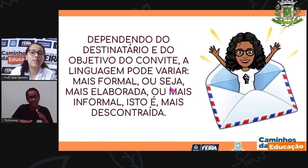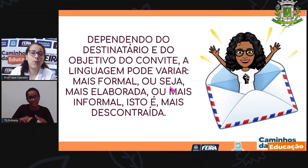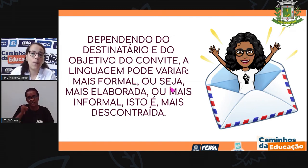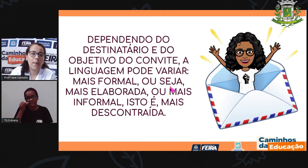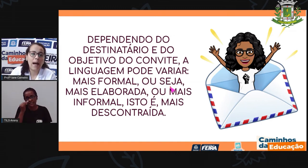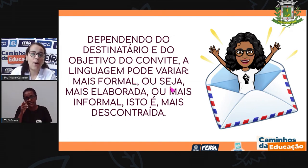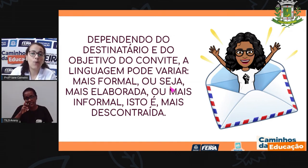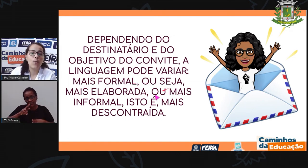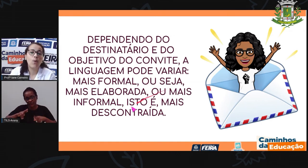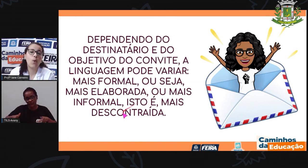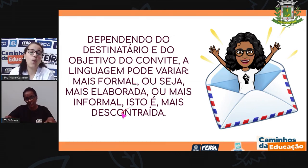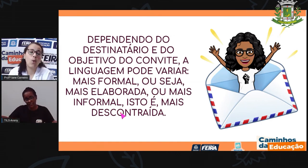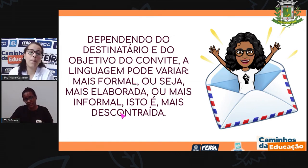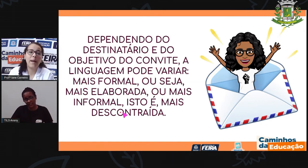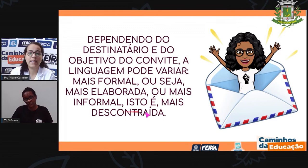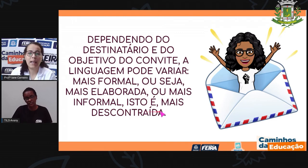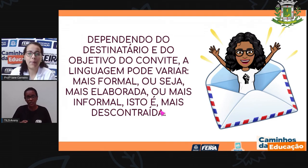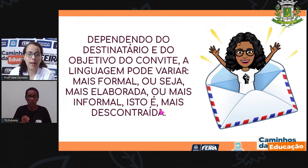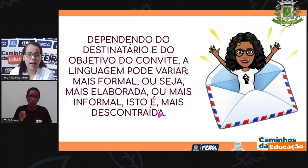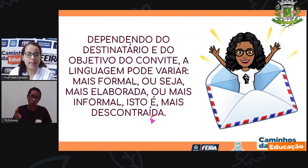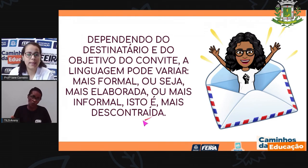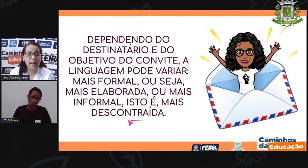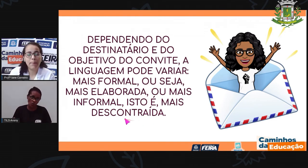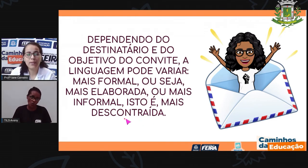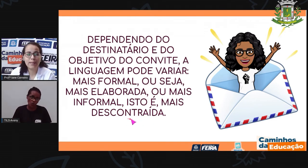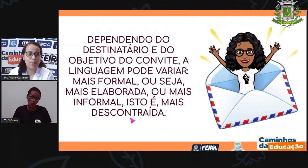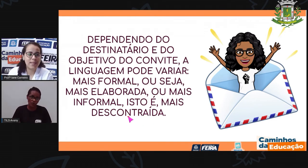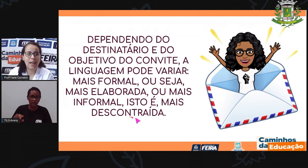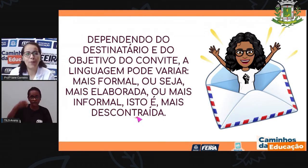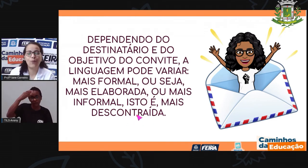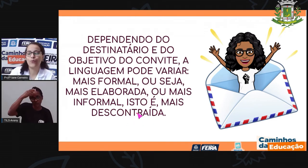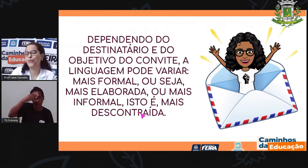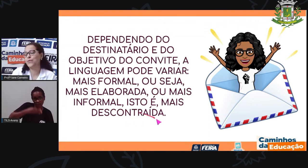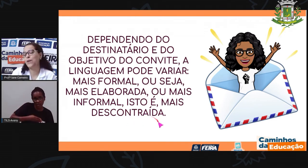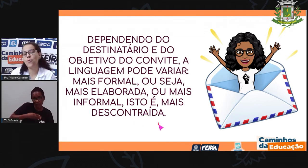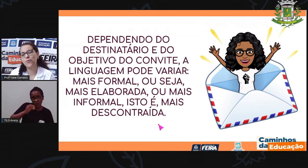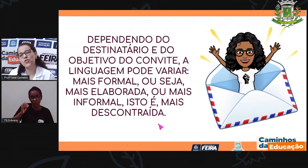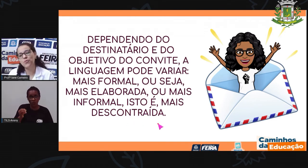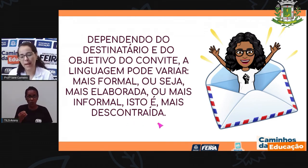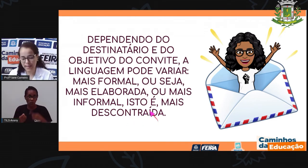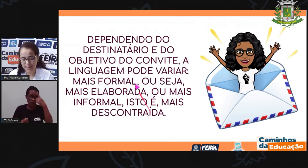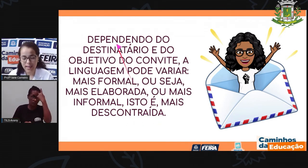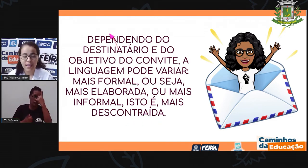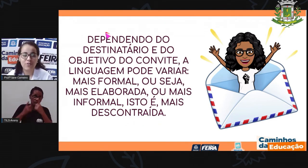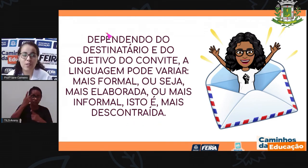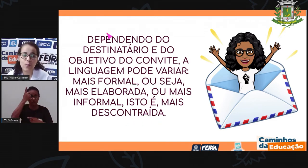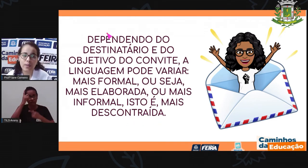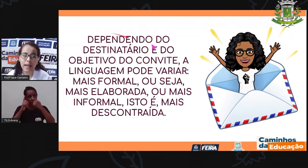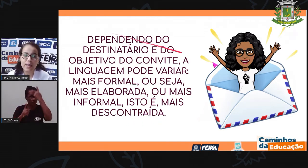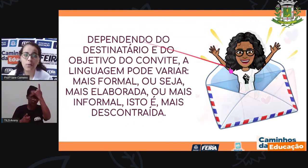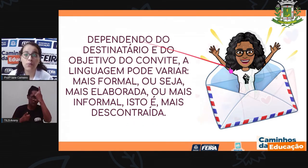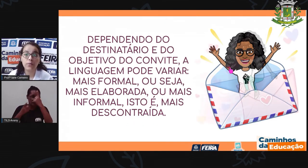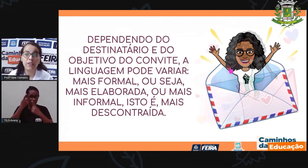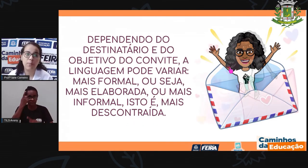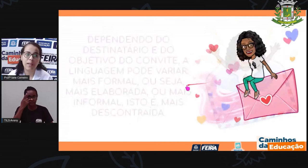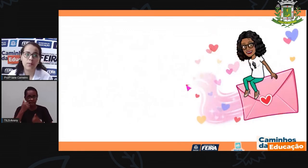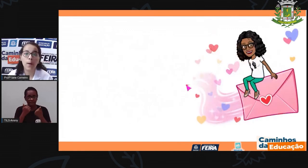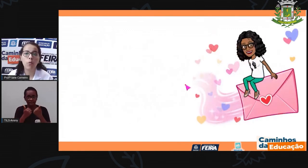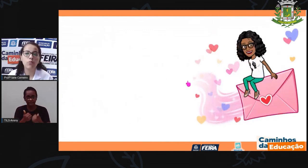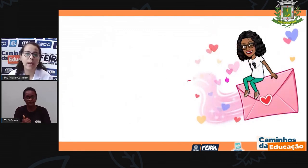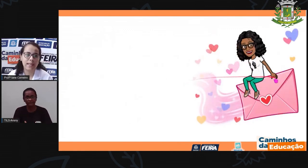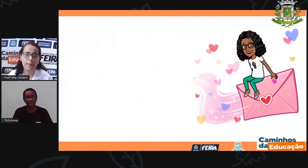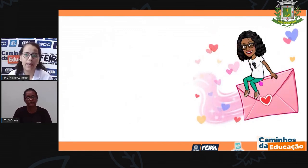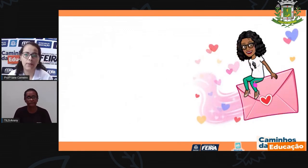mais formal ou mais elaborada né pode ser aumentar um convite mais descontraído um